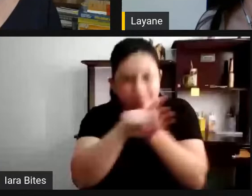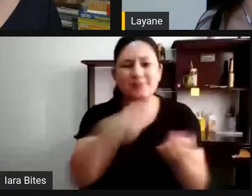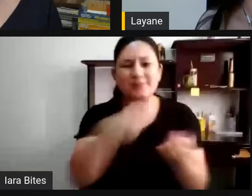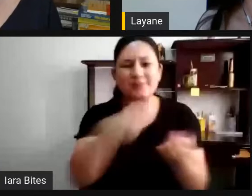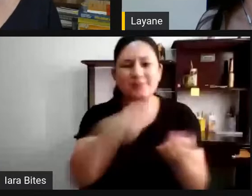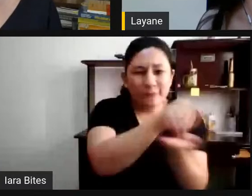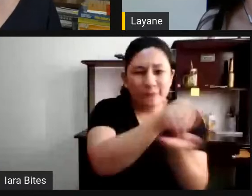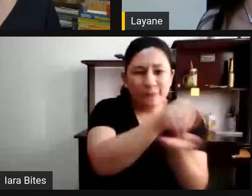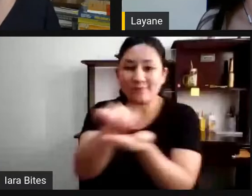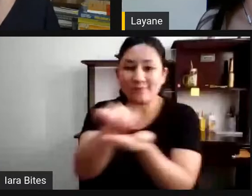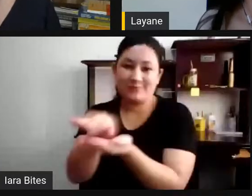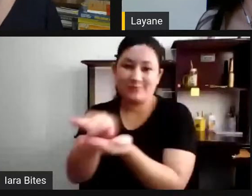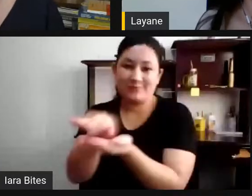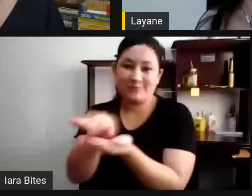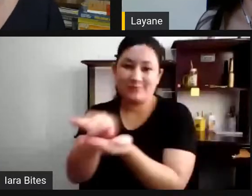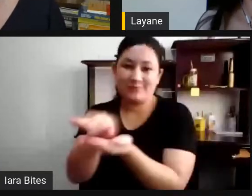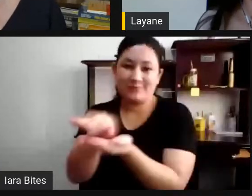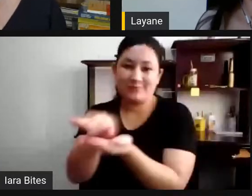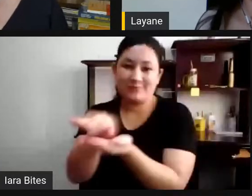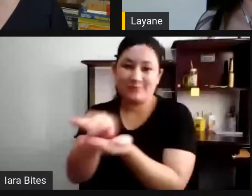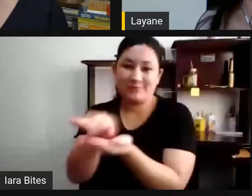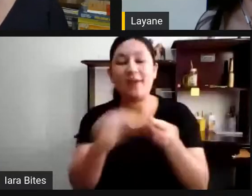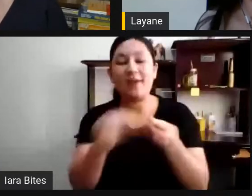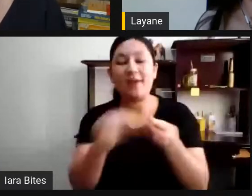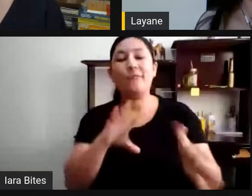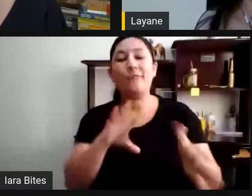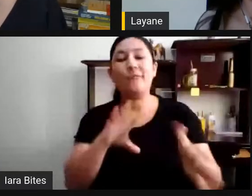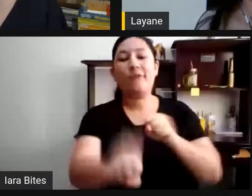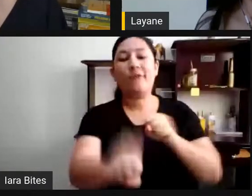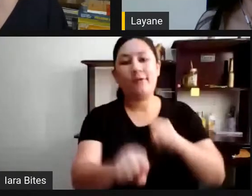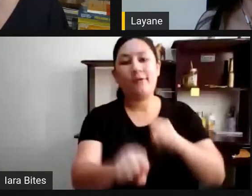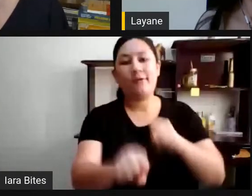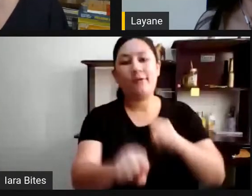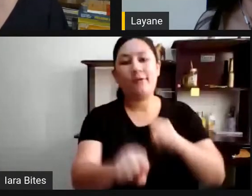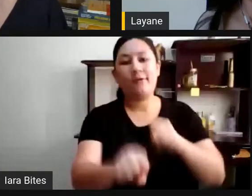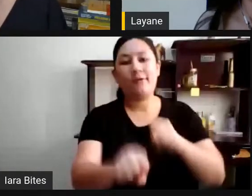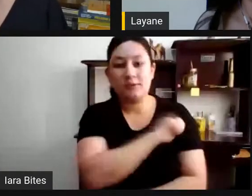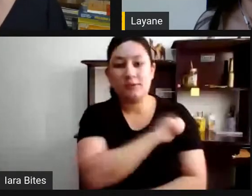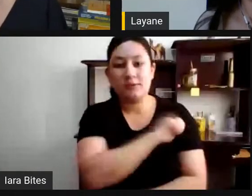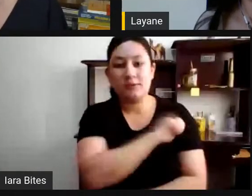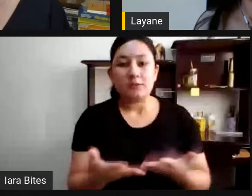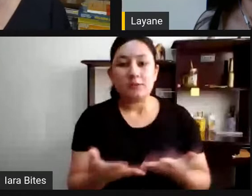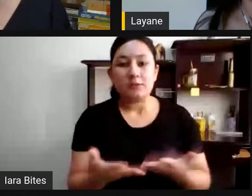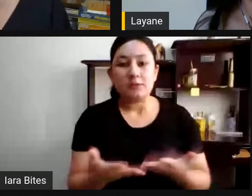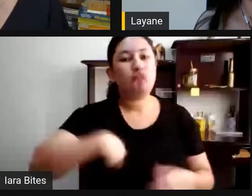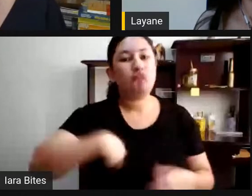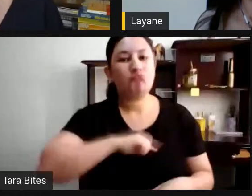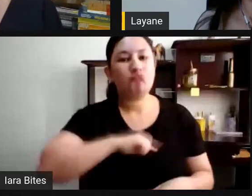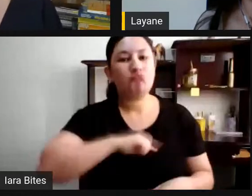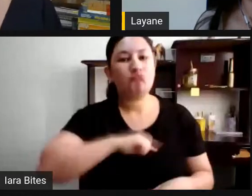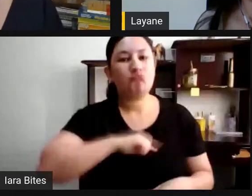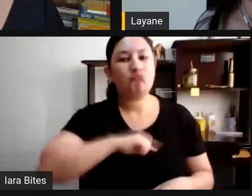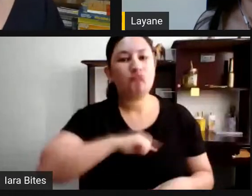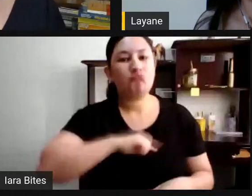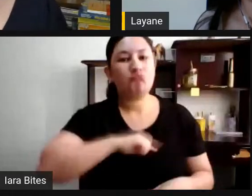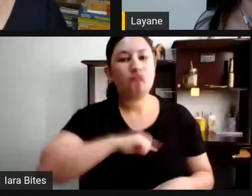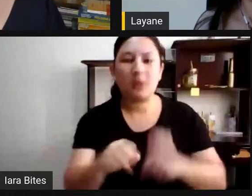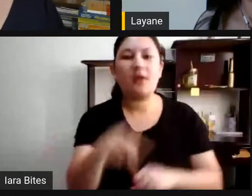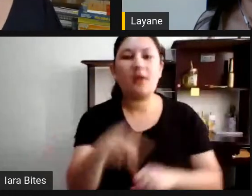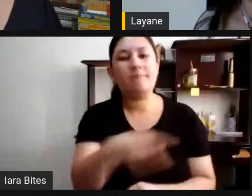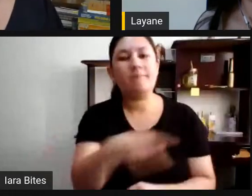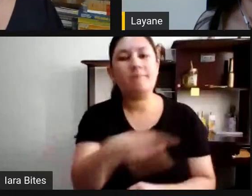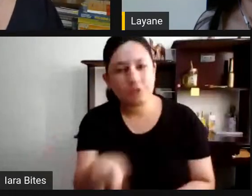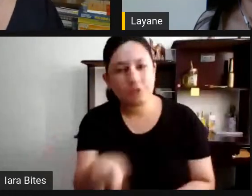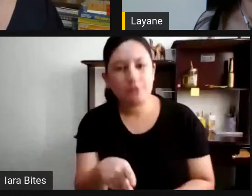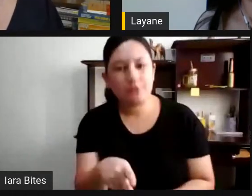em que a gente consegue informar tanto professores os linguistas em geral são formadores de professores